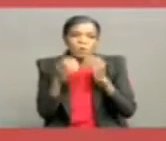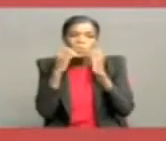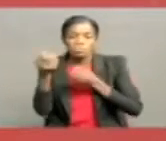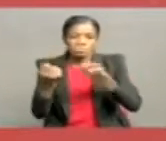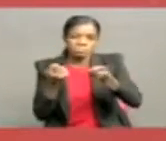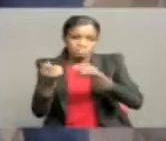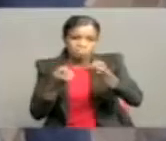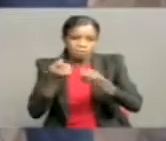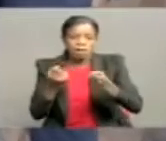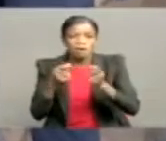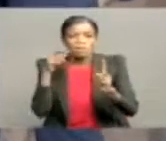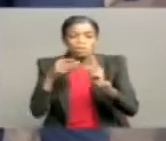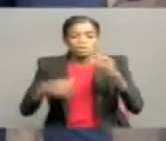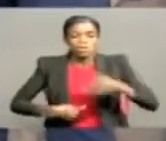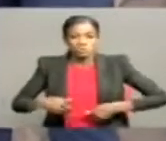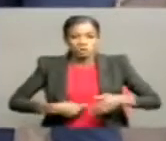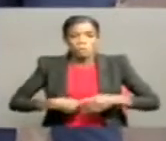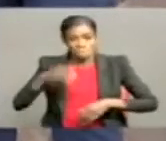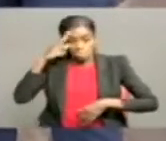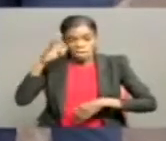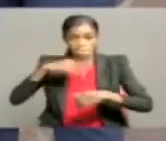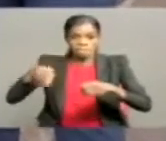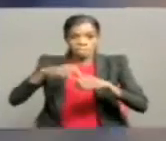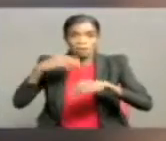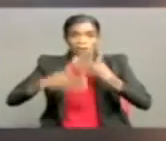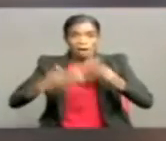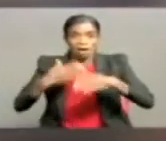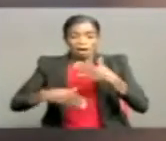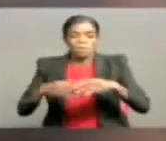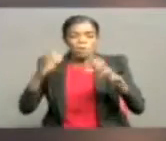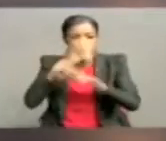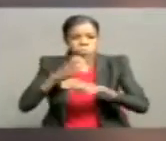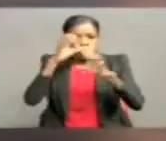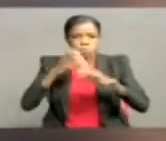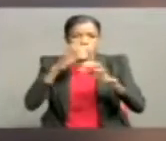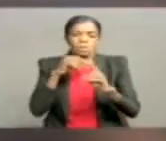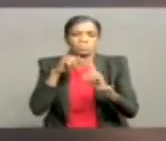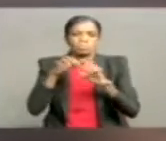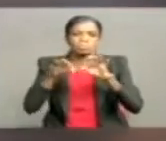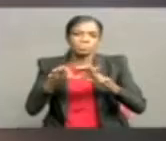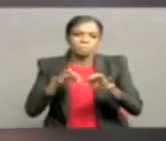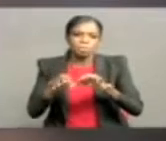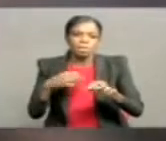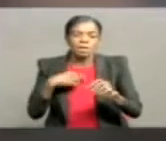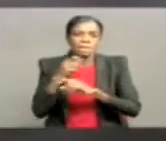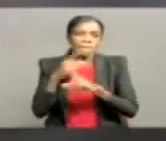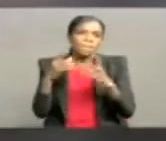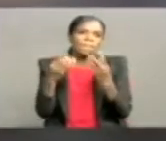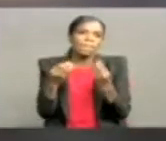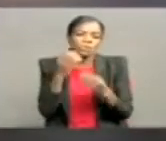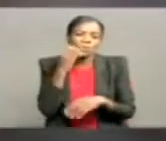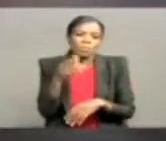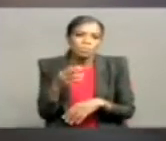da situação, a Polícia Nacional reagiu. Eu dei conta que devia ser um táxi. Então, quando dei conta, o outro levantou a